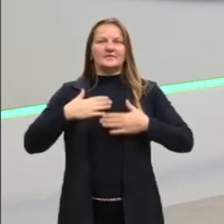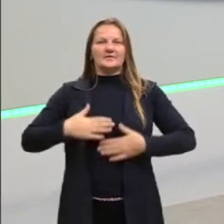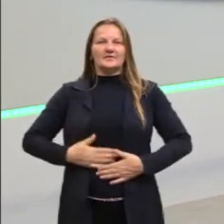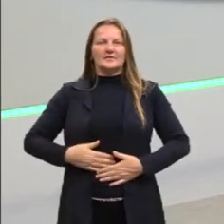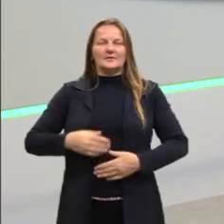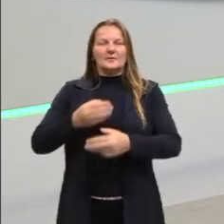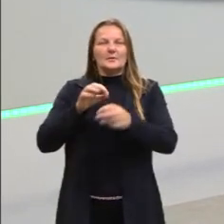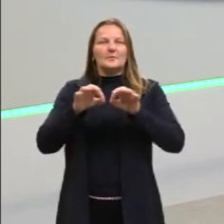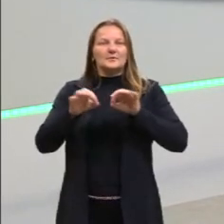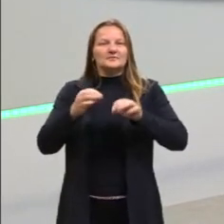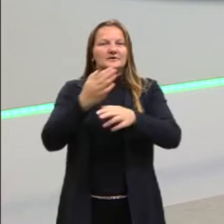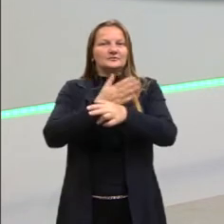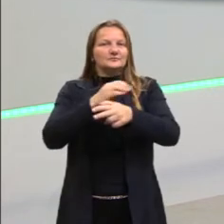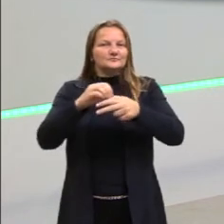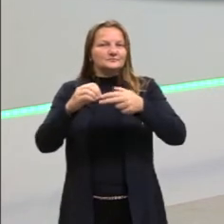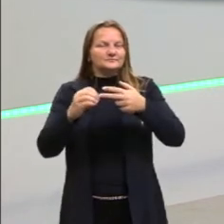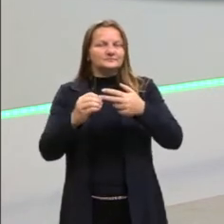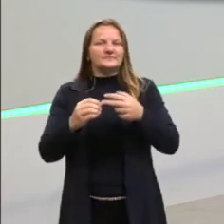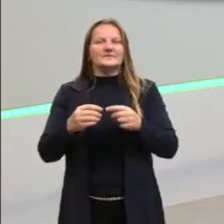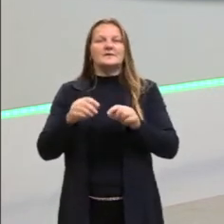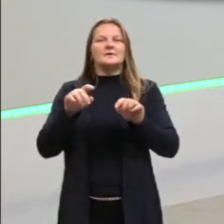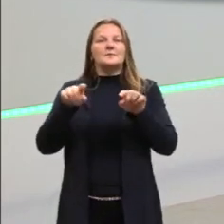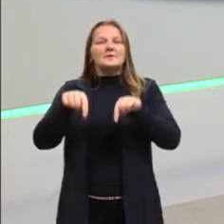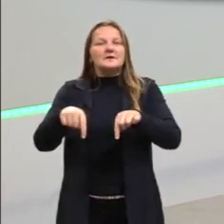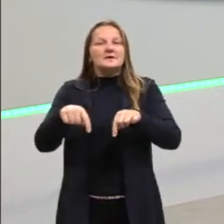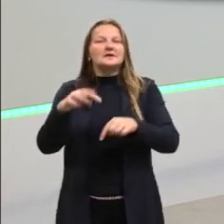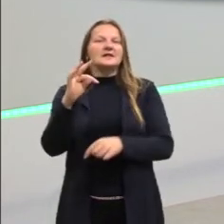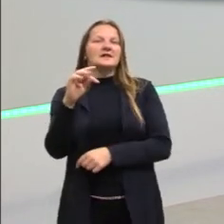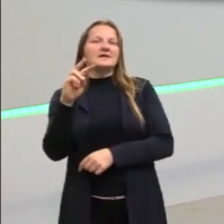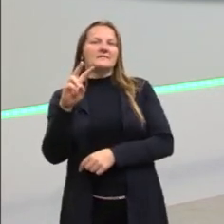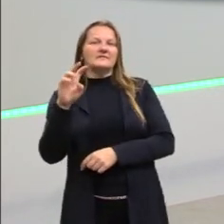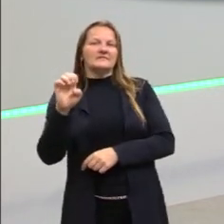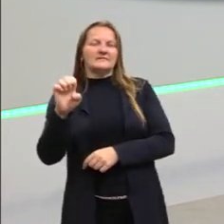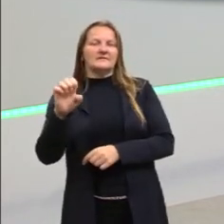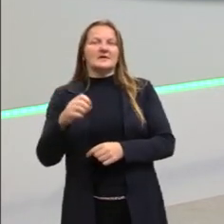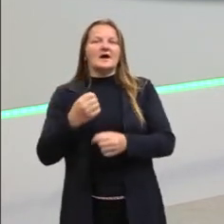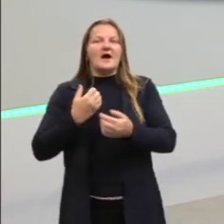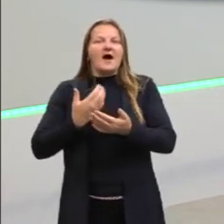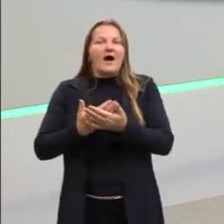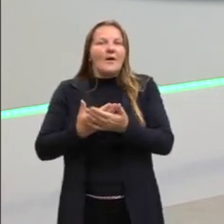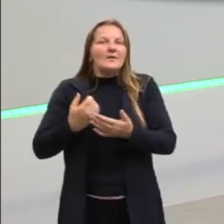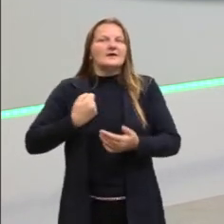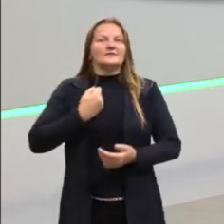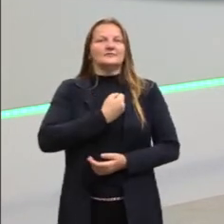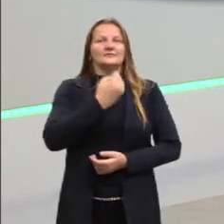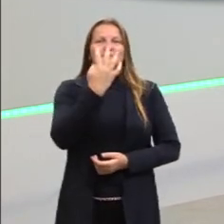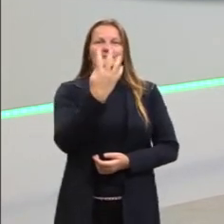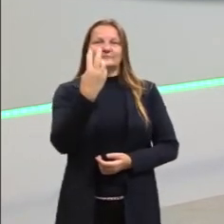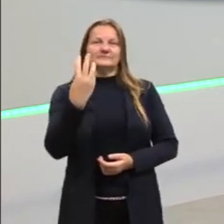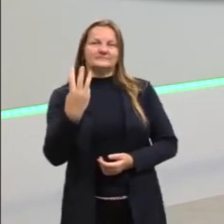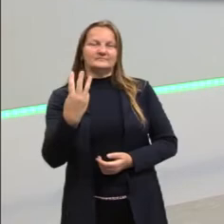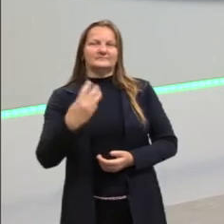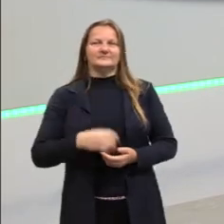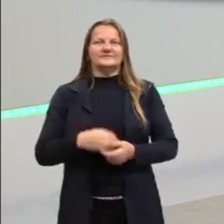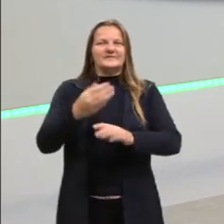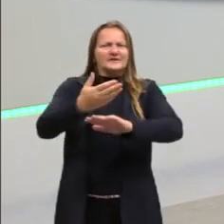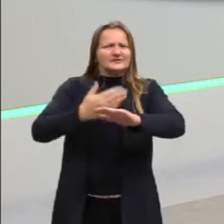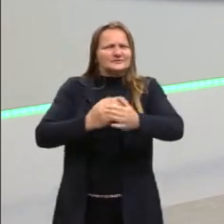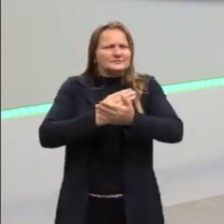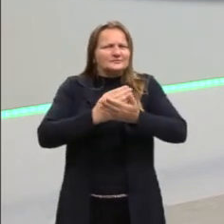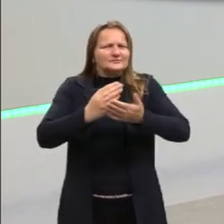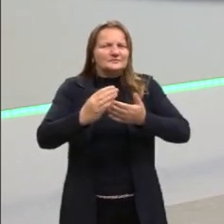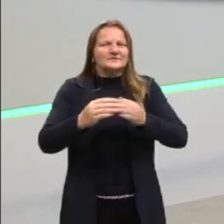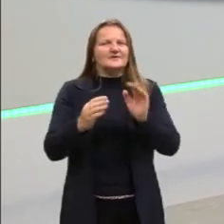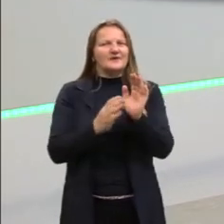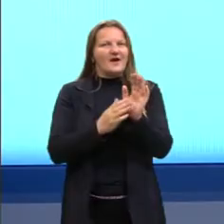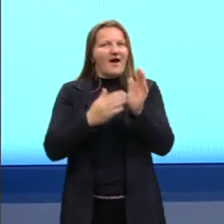do projeto nos estúdios da TVE para a nossa aula aí de número 43. Antes de começar